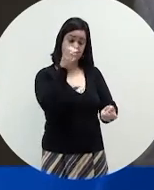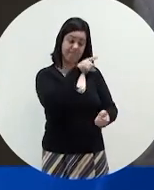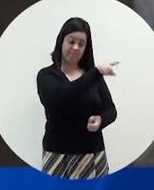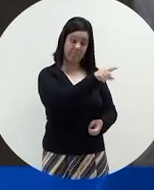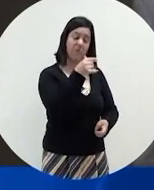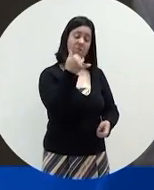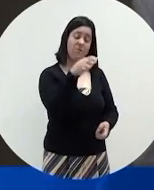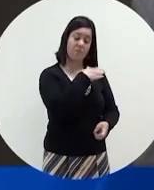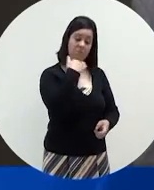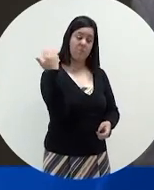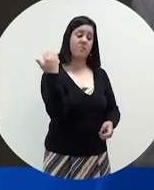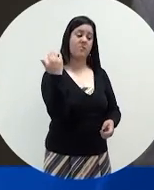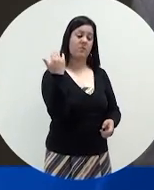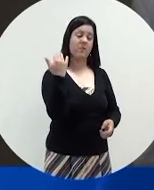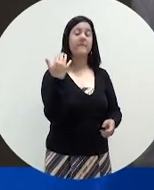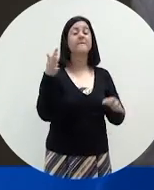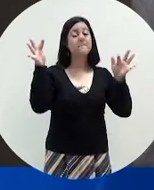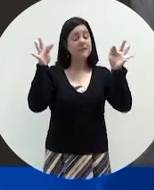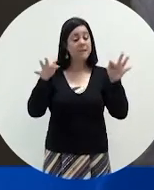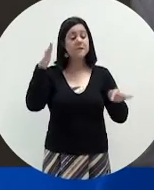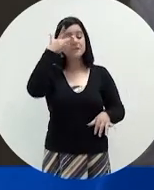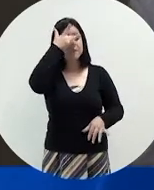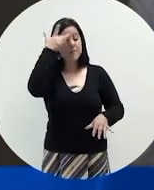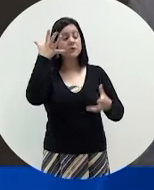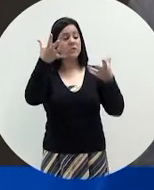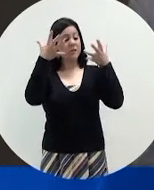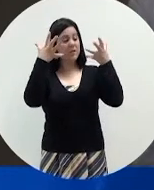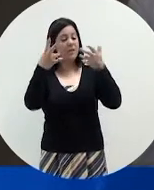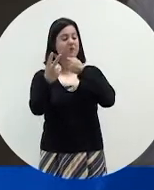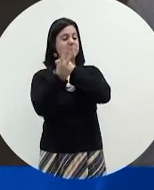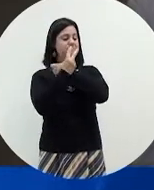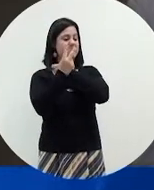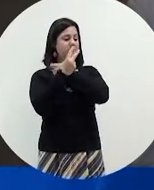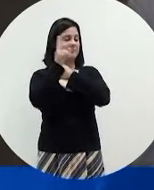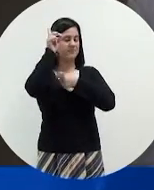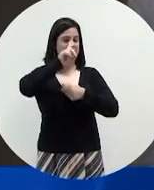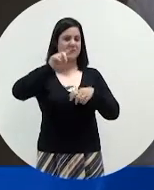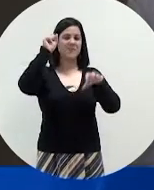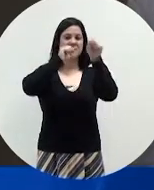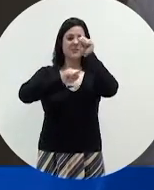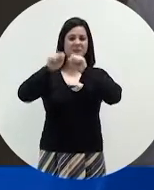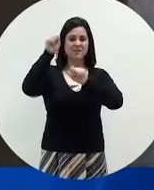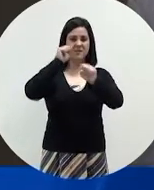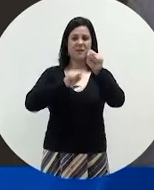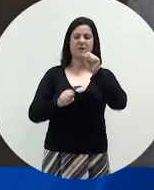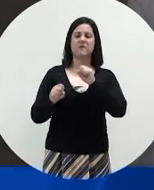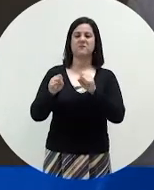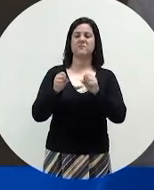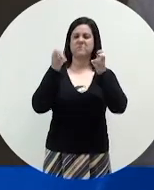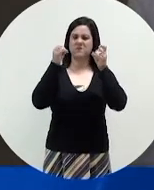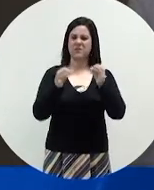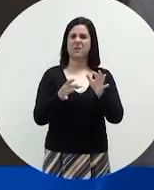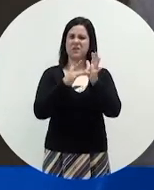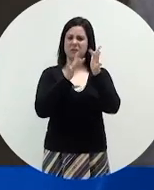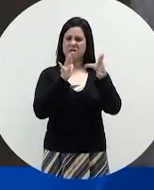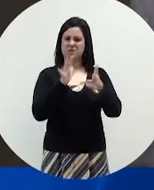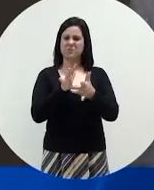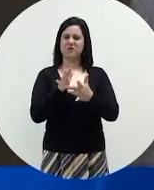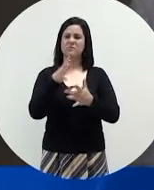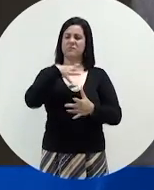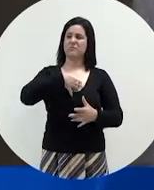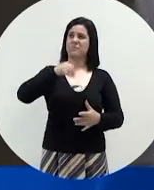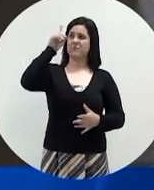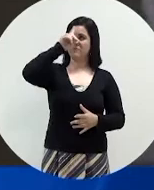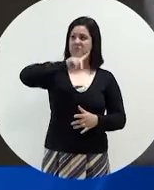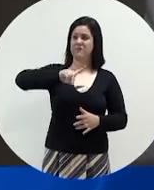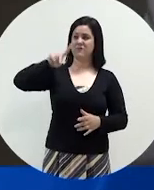atenção, autoridades. Adorem o Senhor com temor, tremam e se ajoelhem diante dele, senão ele ficará